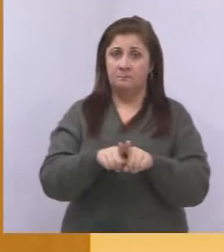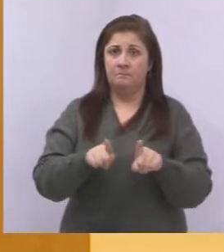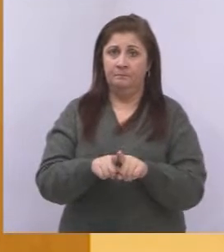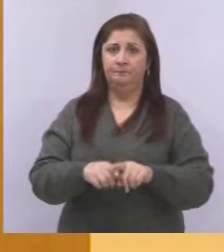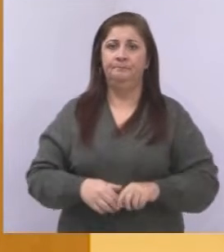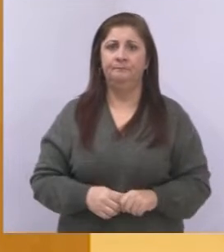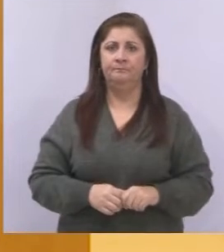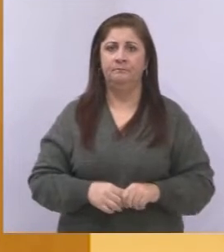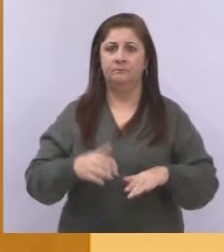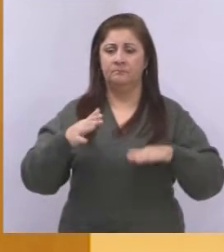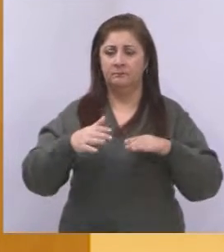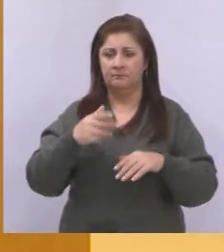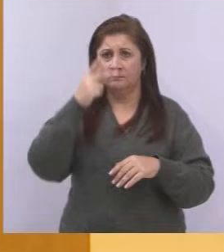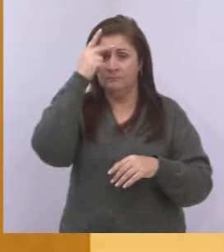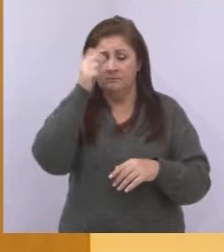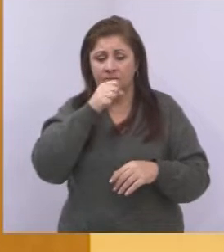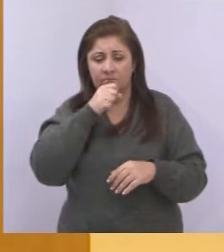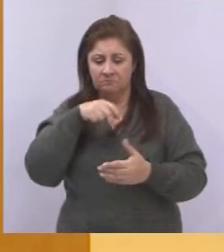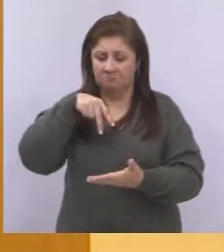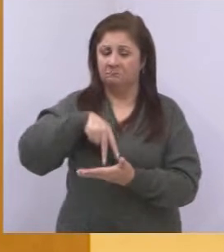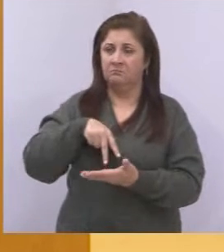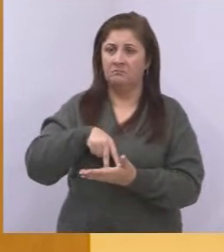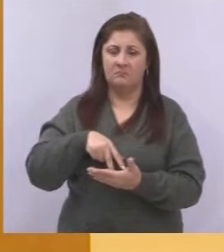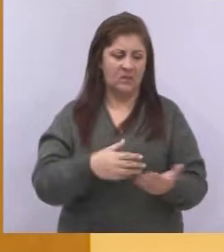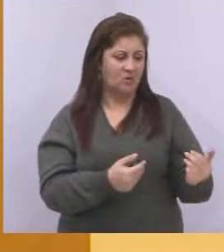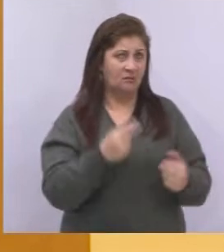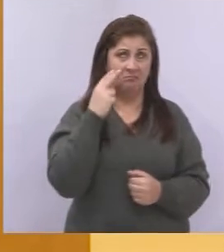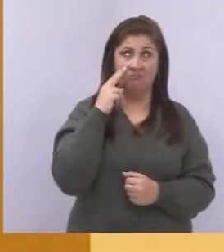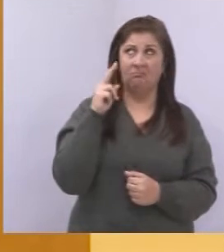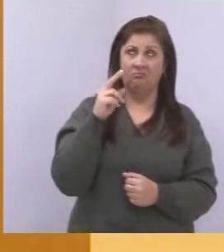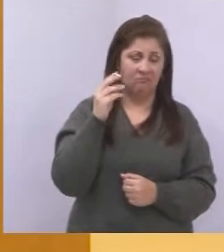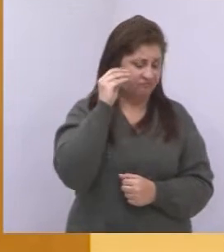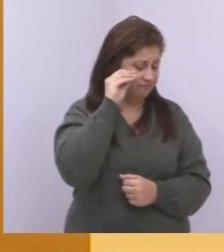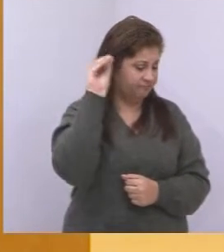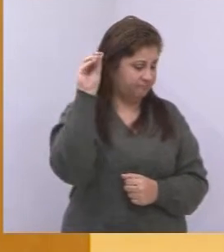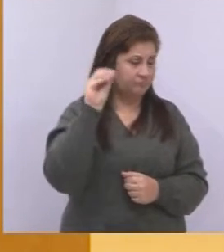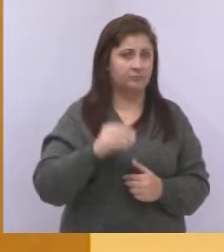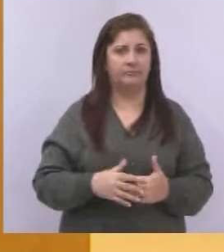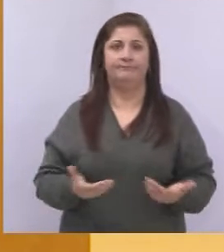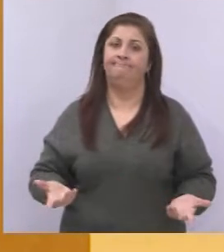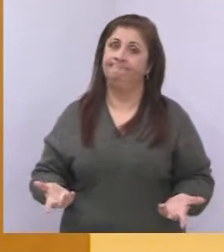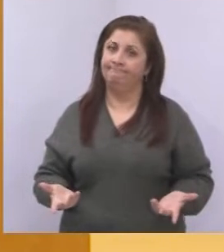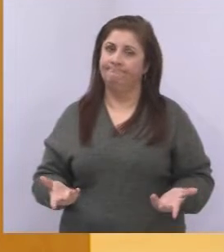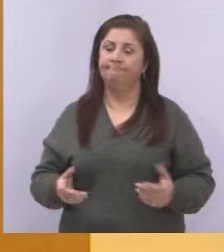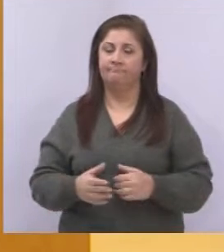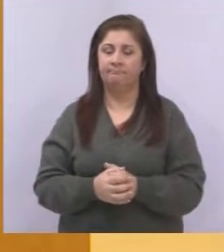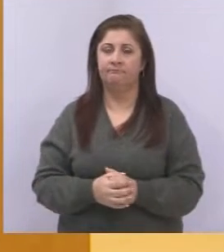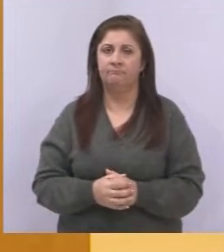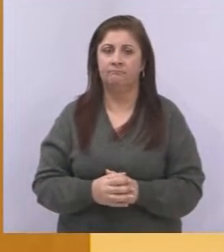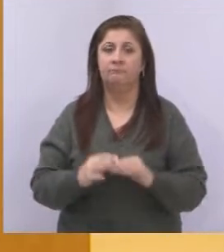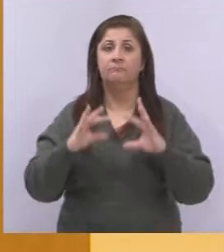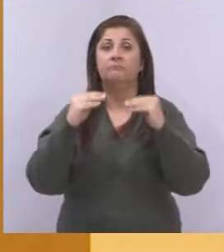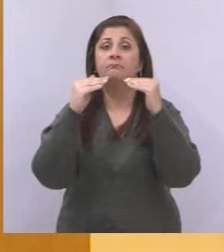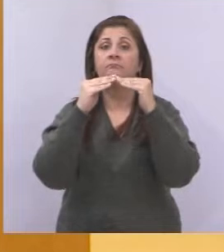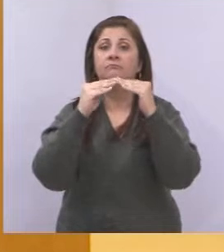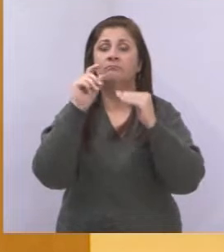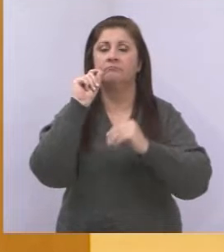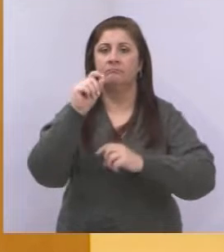O idoso em pé, a pessoa mais jovem não dá lugar para ele sentar. Então, tudo se baseia, vereador Paulinho,